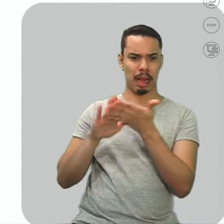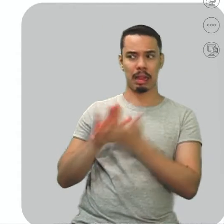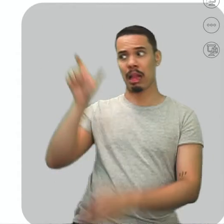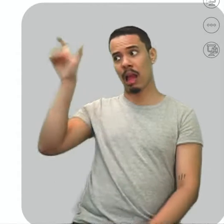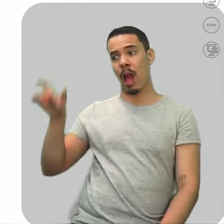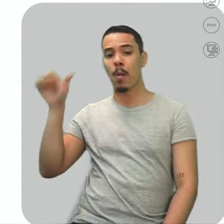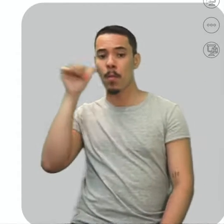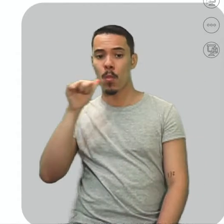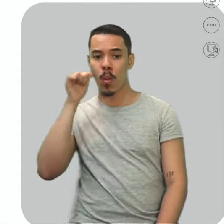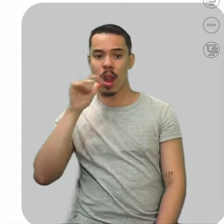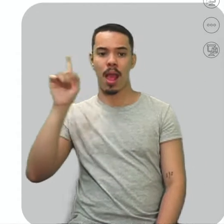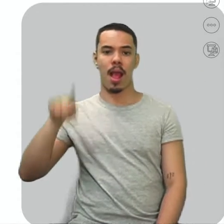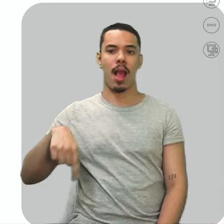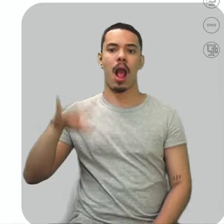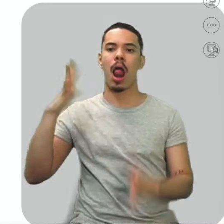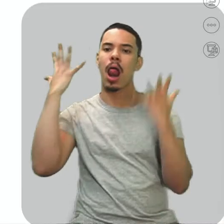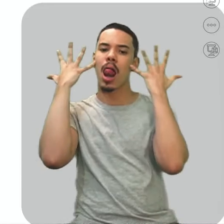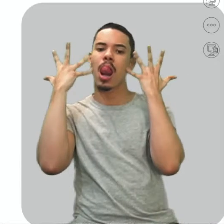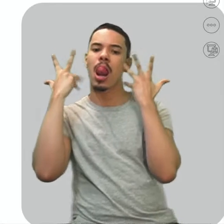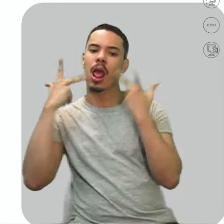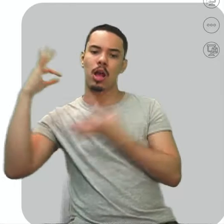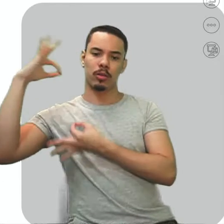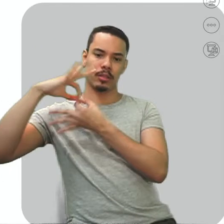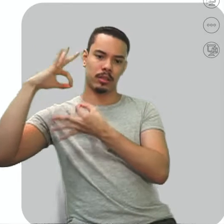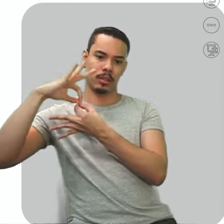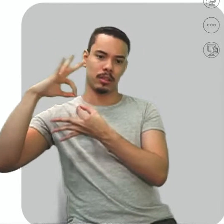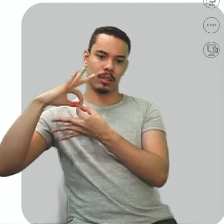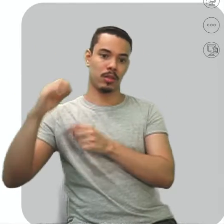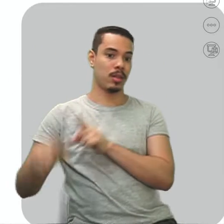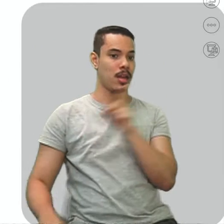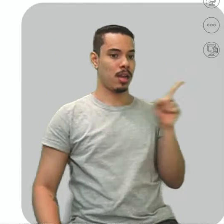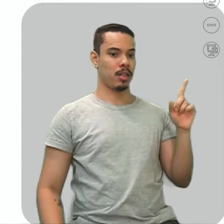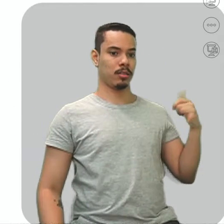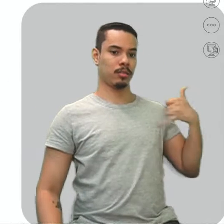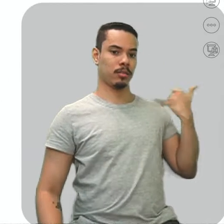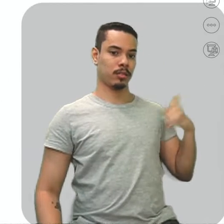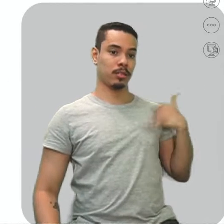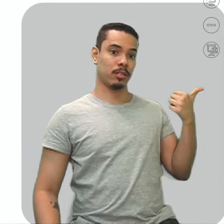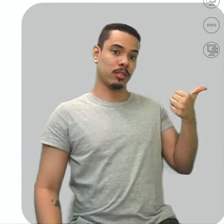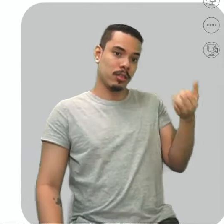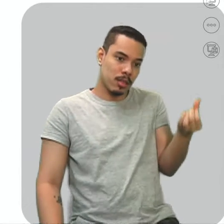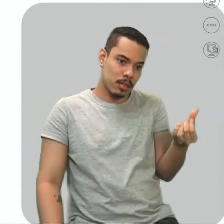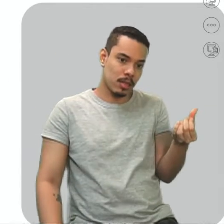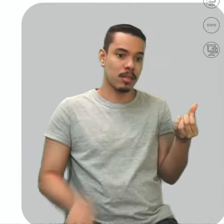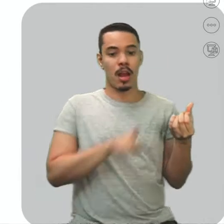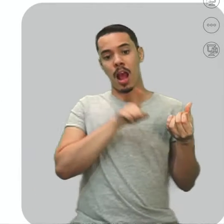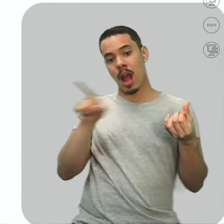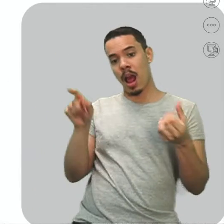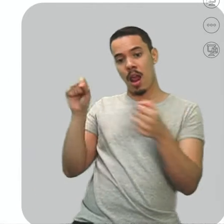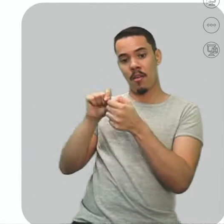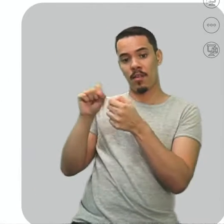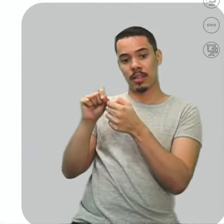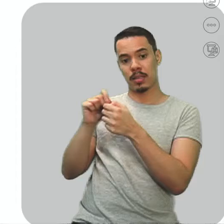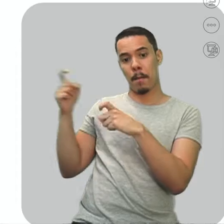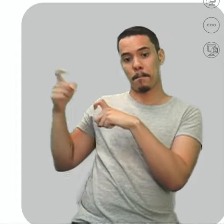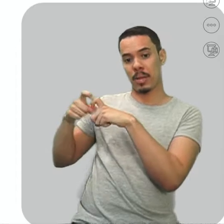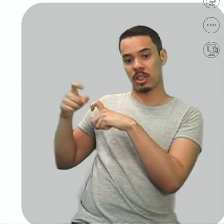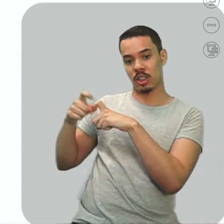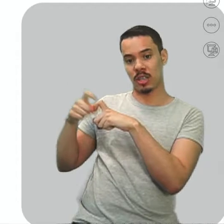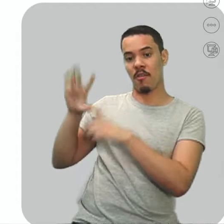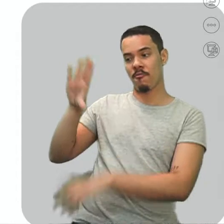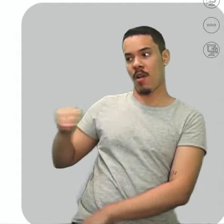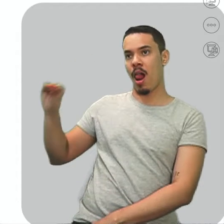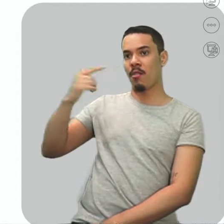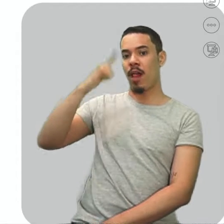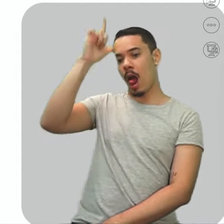era de Leão e ele e ele tinha dezesseis ela fazia medicina e